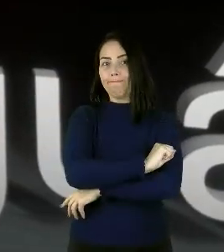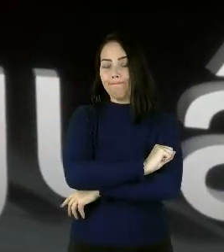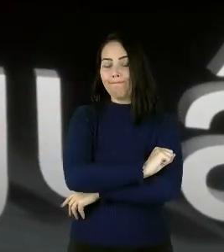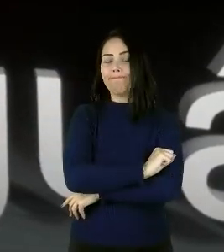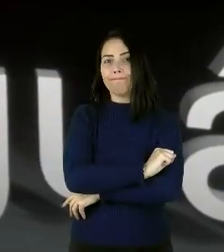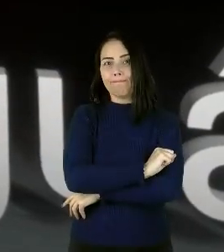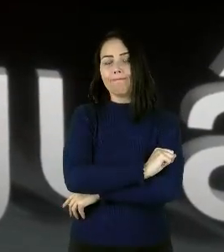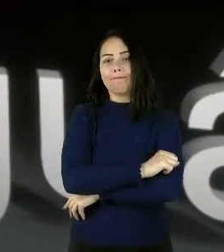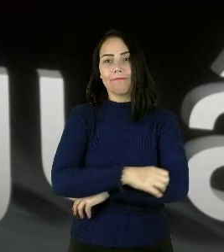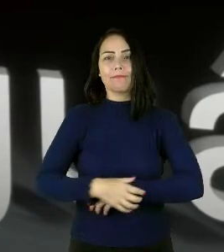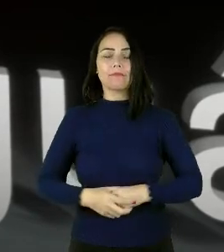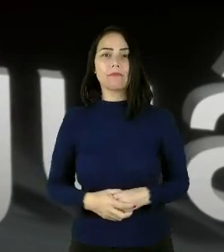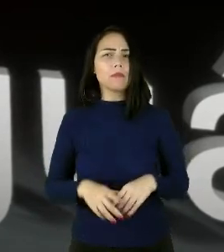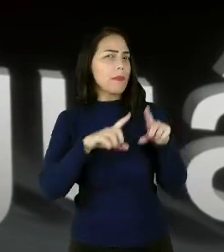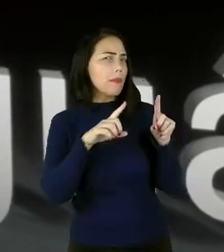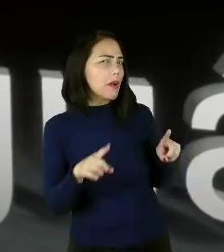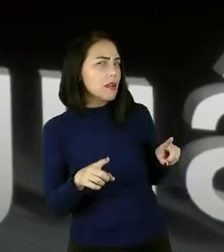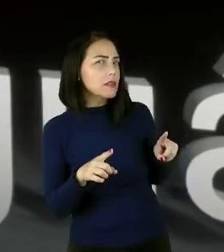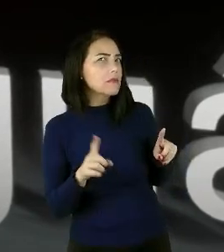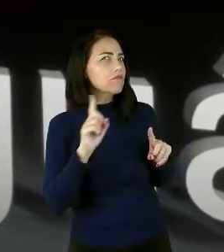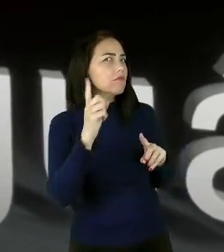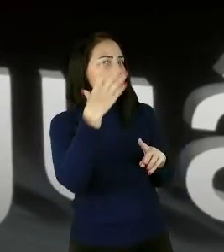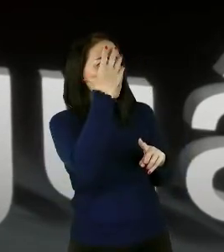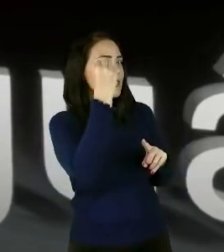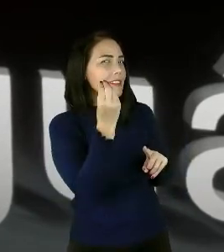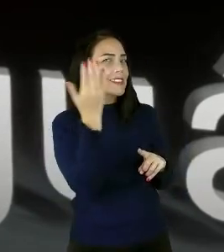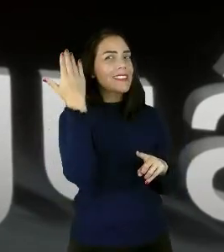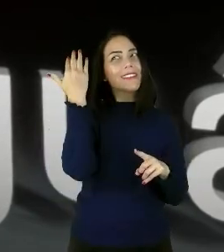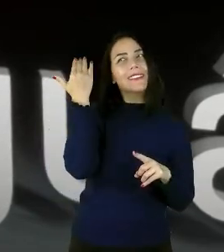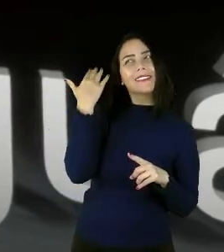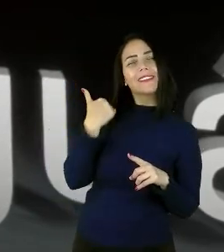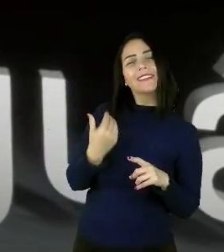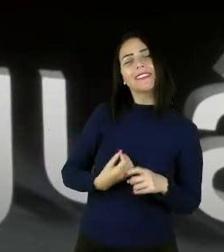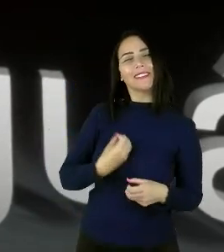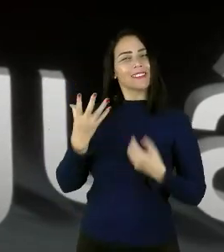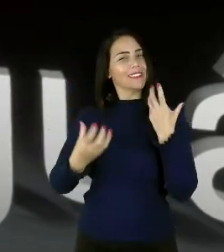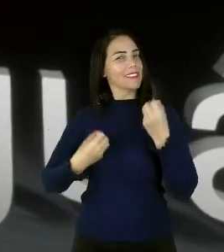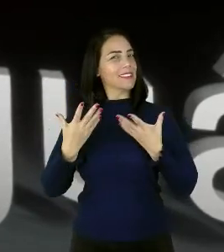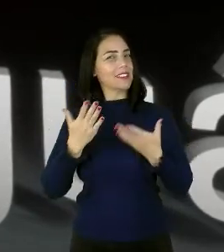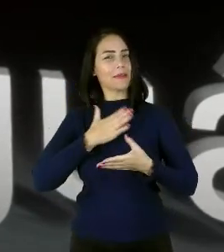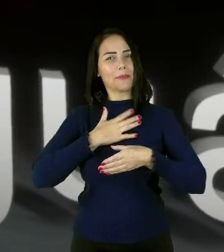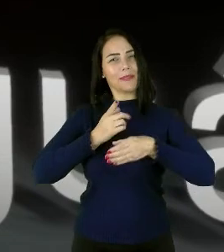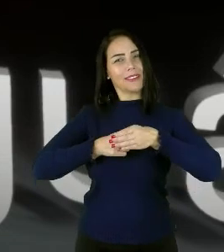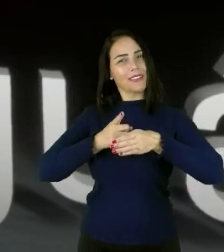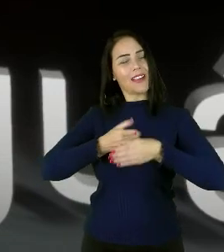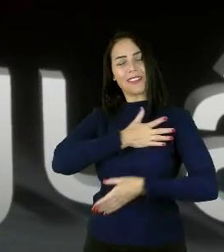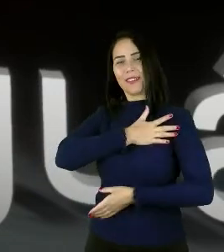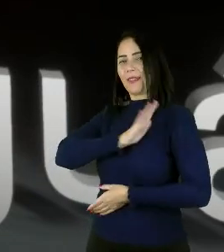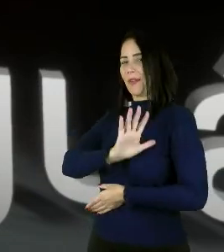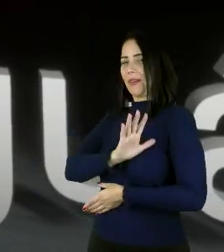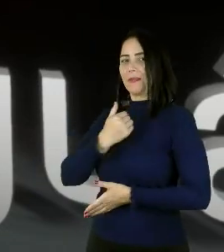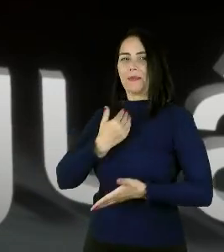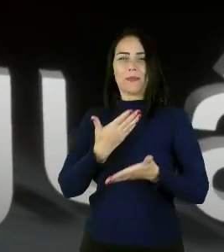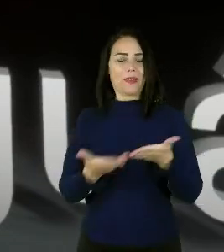rápido É mas não estava esquecendo daqueles versos do início da minha cidade me desgosto